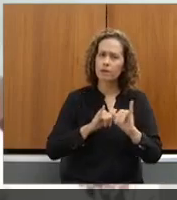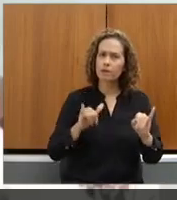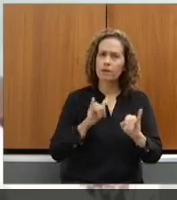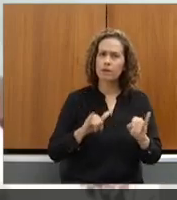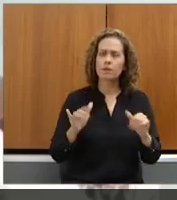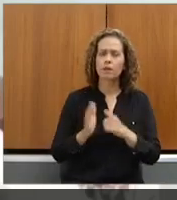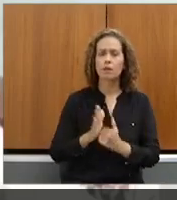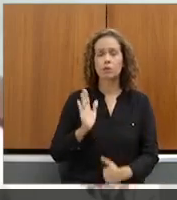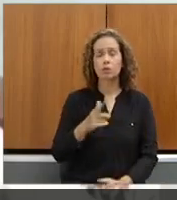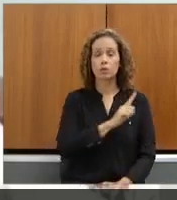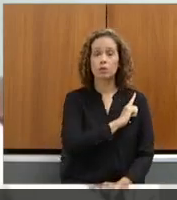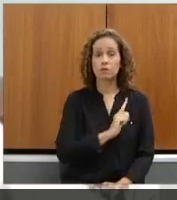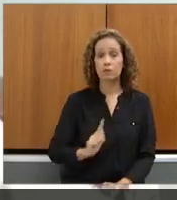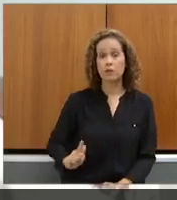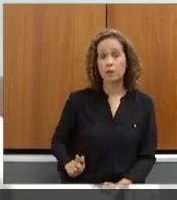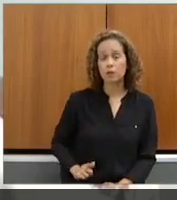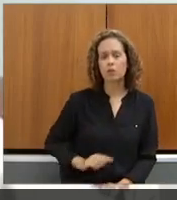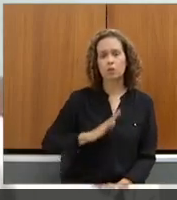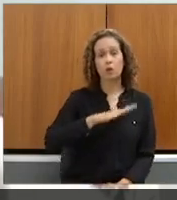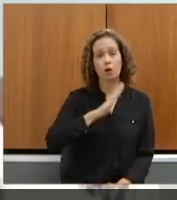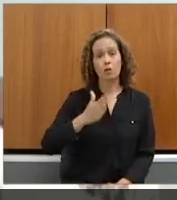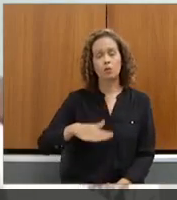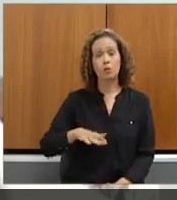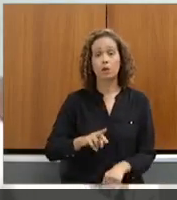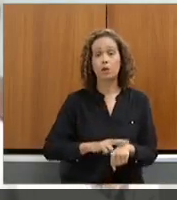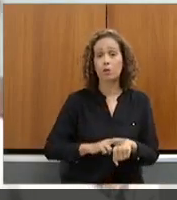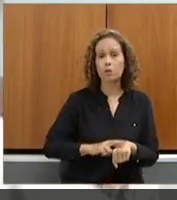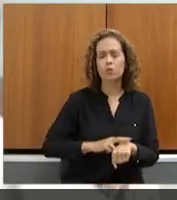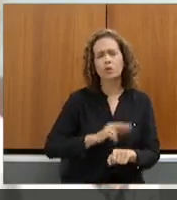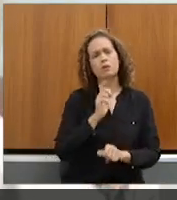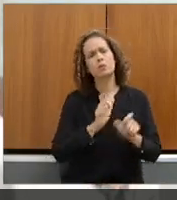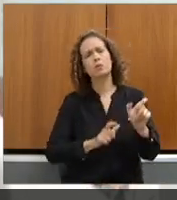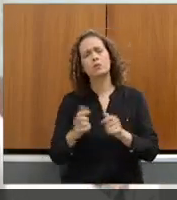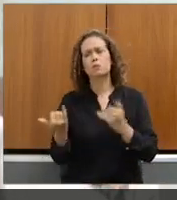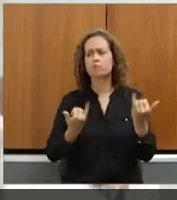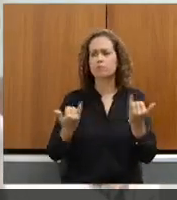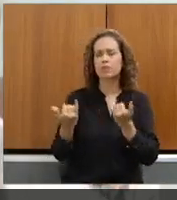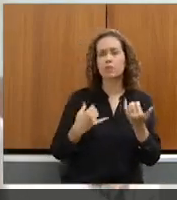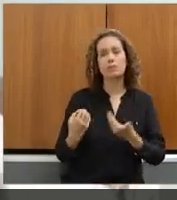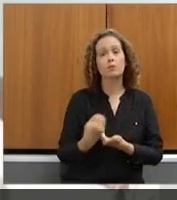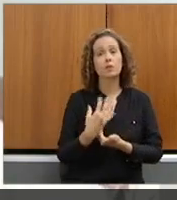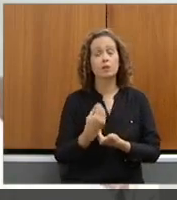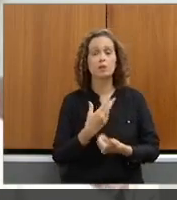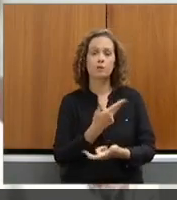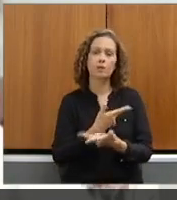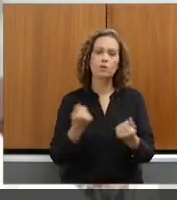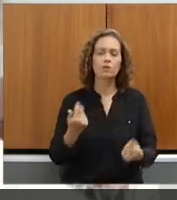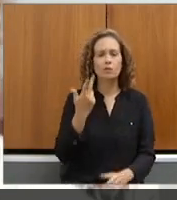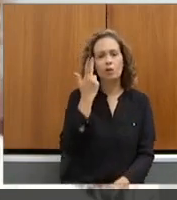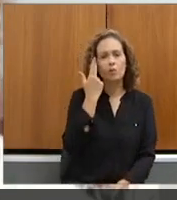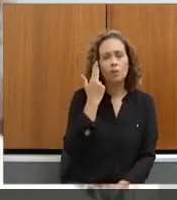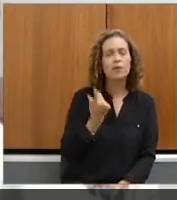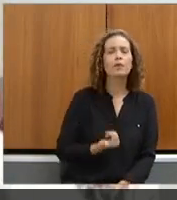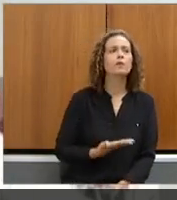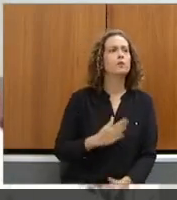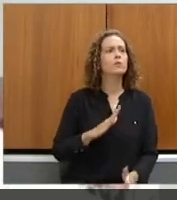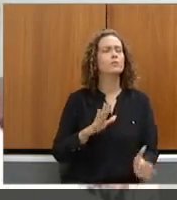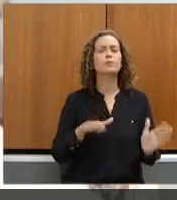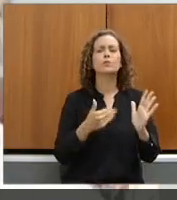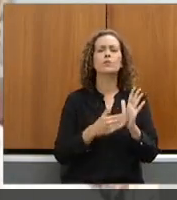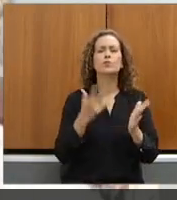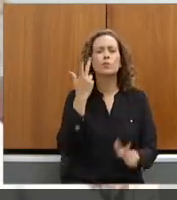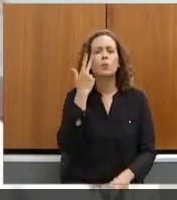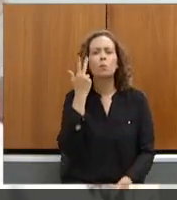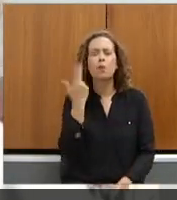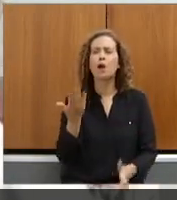decreto aí do governador que estão na onda roxa as pessoas mandando mensagem que as coisas continuam normalmente o comércio funcionando nada